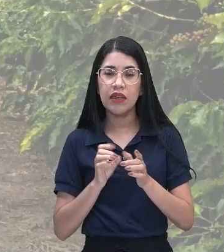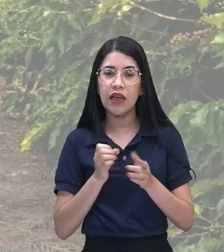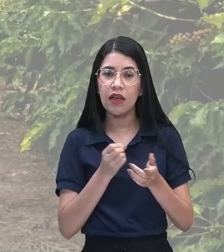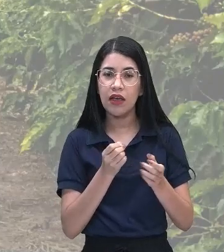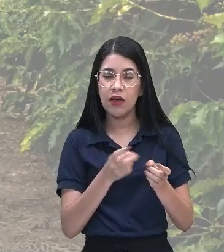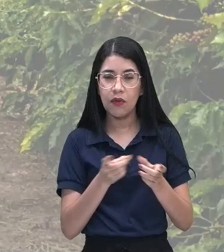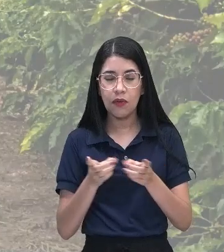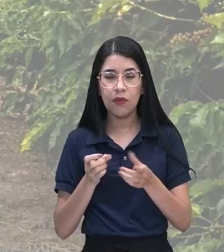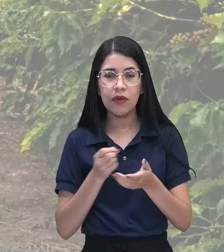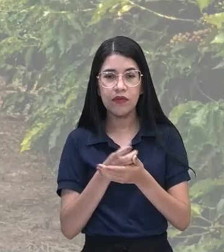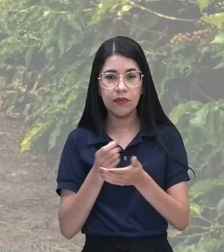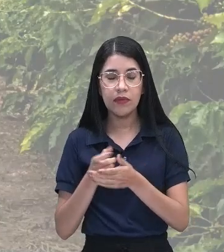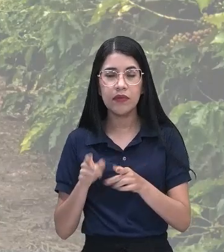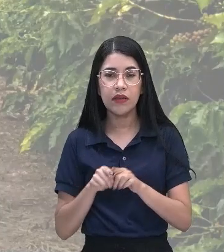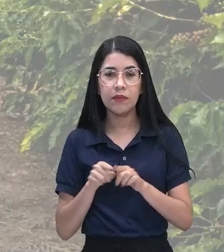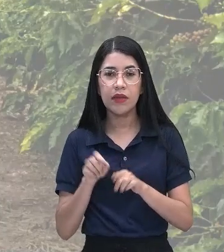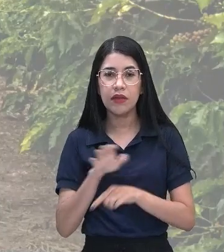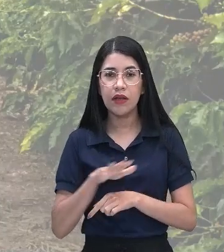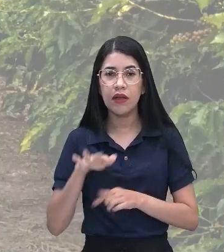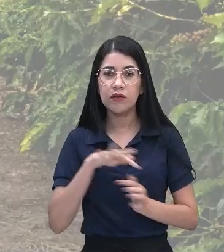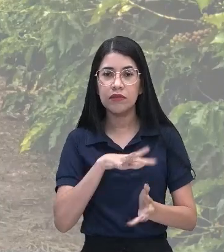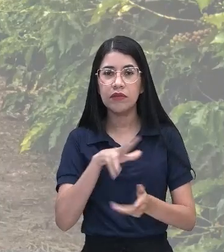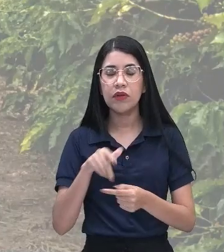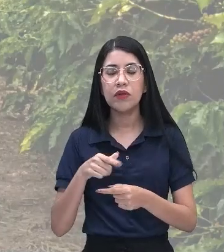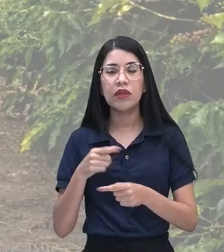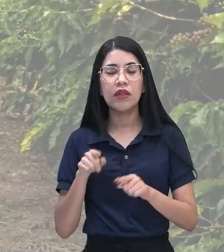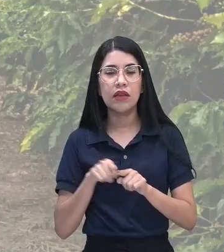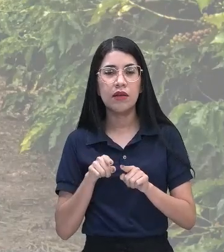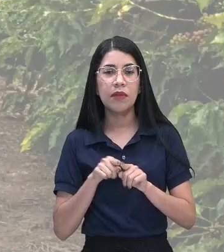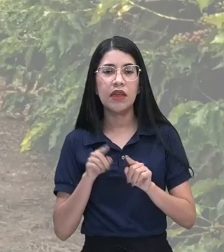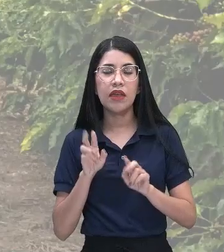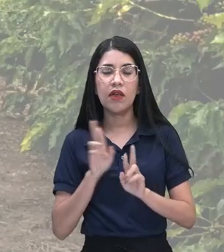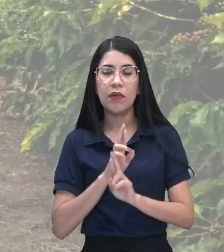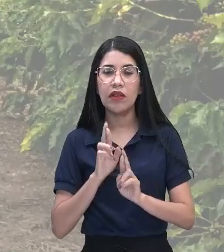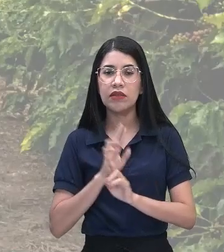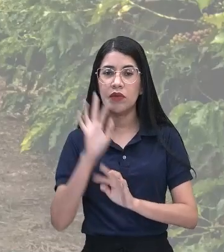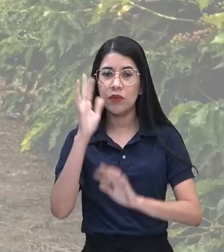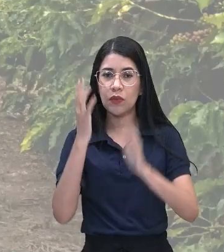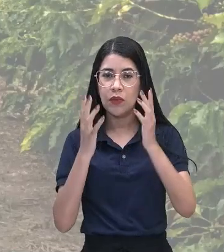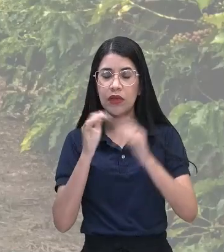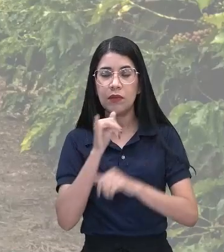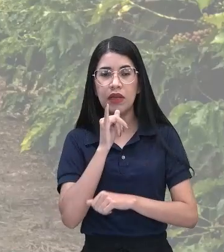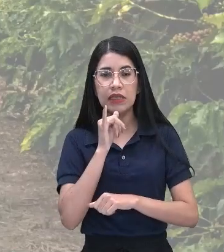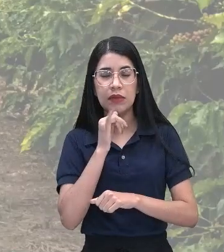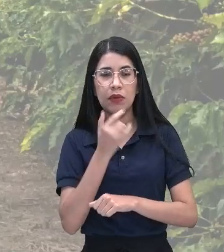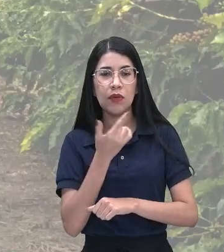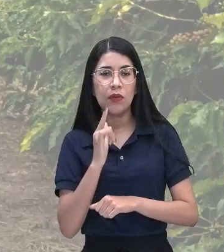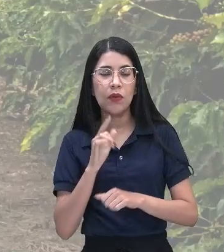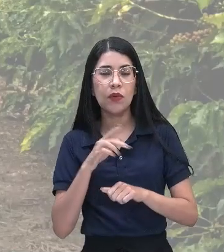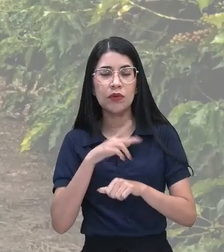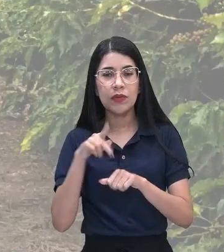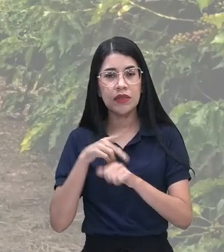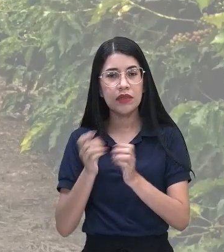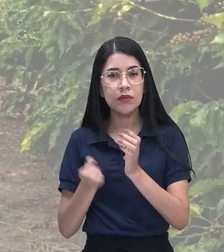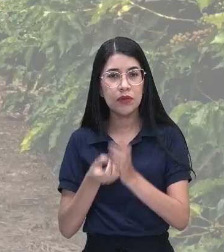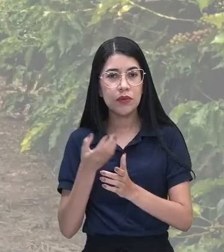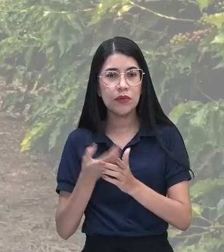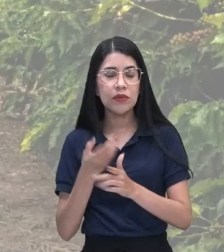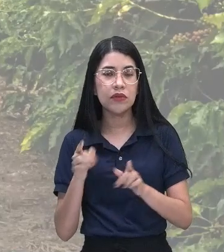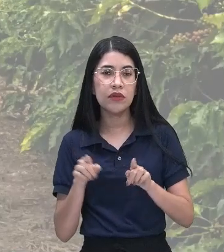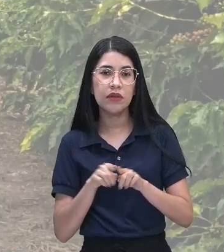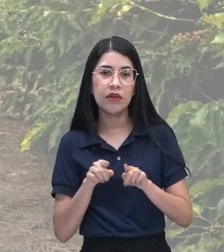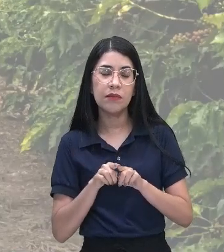da oferta global devido a problemas climáticos no Brasil e em outros produtores, como é o exemplo do Vietnã, o aumento contínuo da demanda